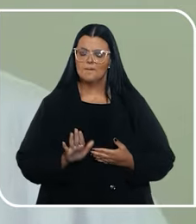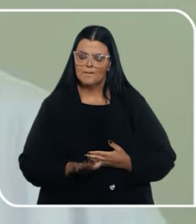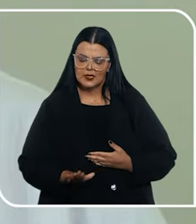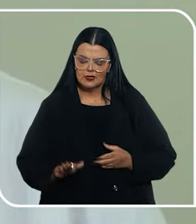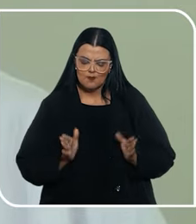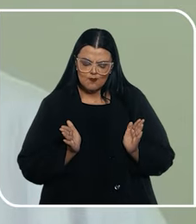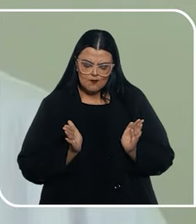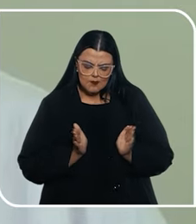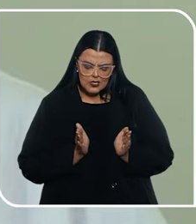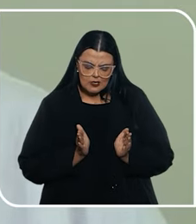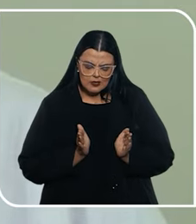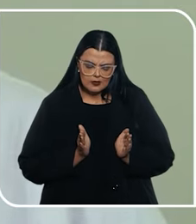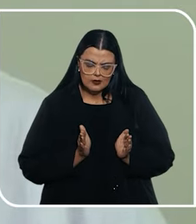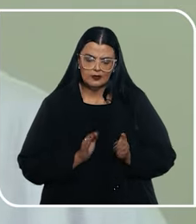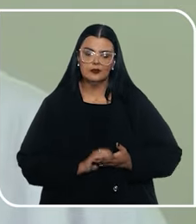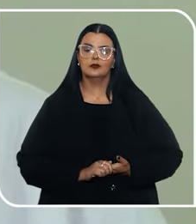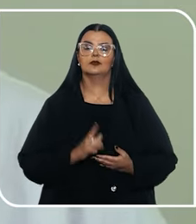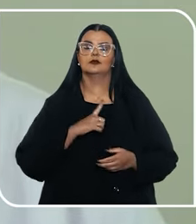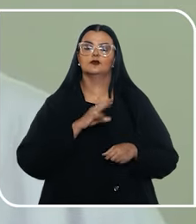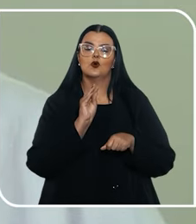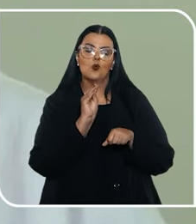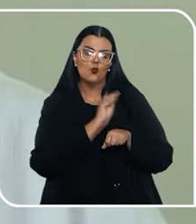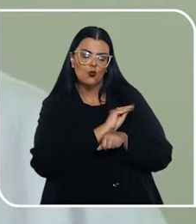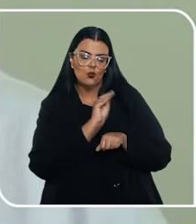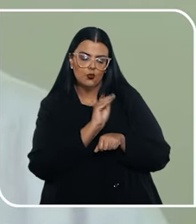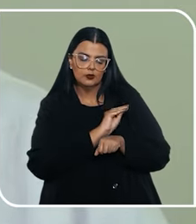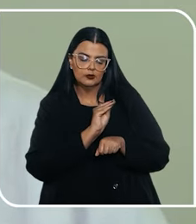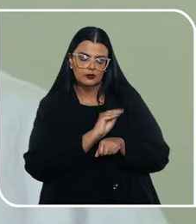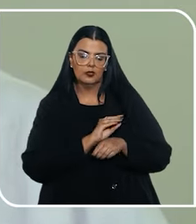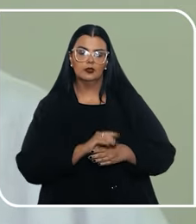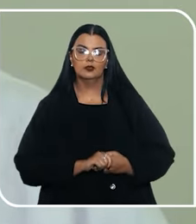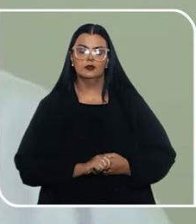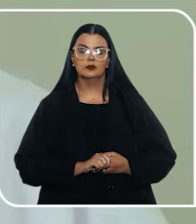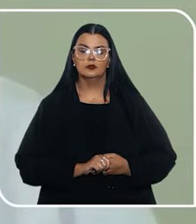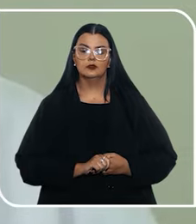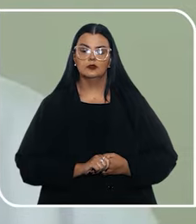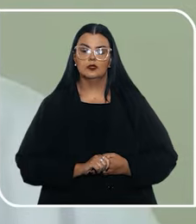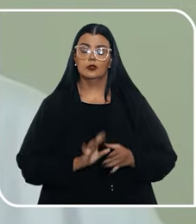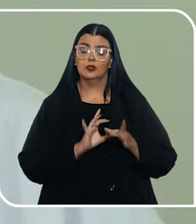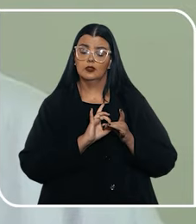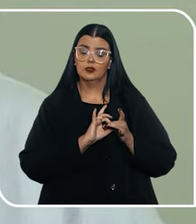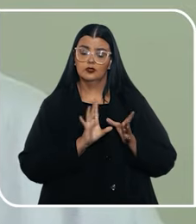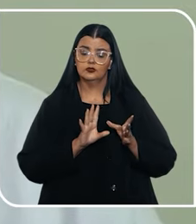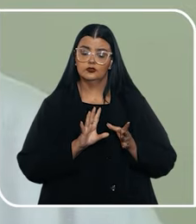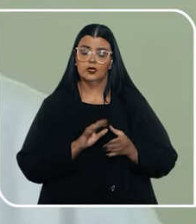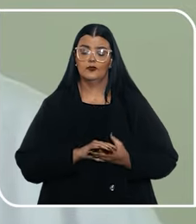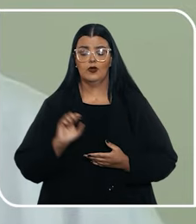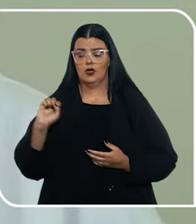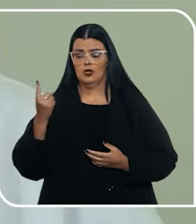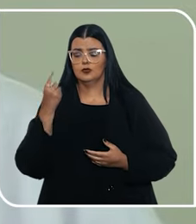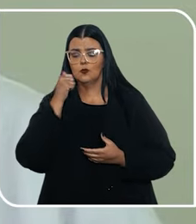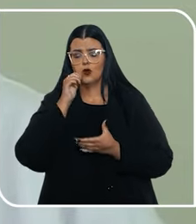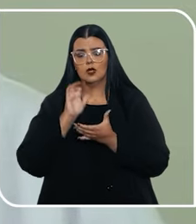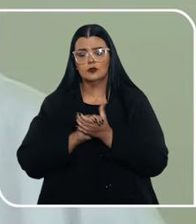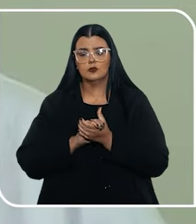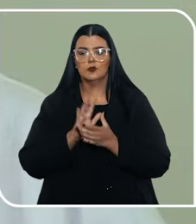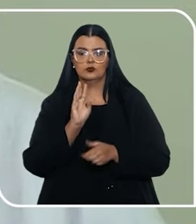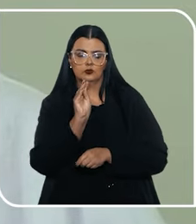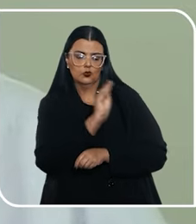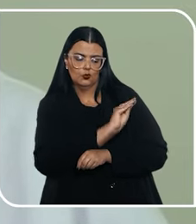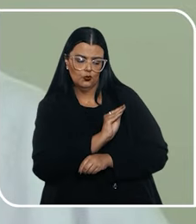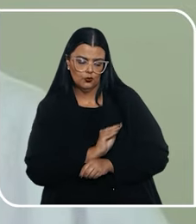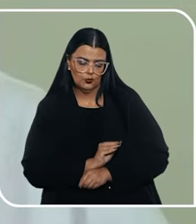muito pequenininha, precisava de cuidados, né? Então, eu deixava mais para minha ex, esses